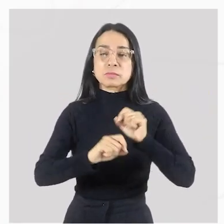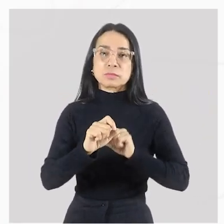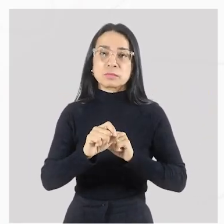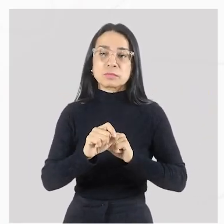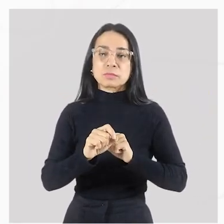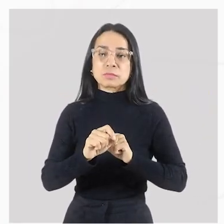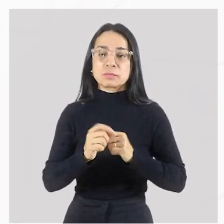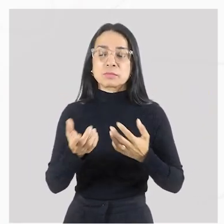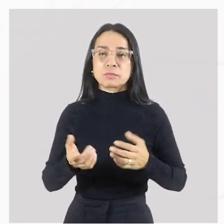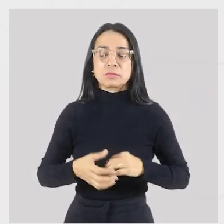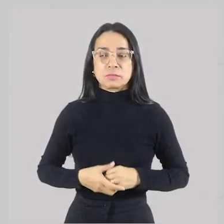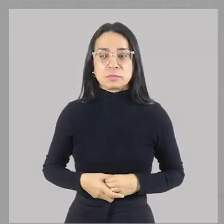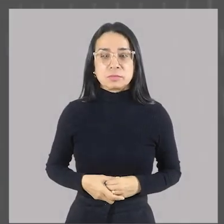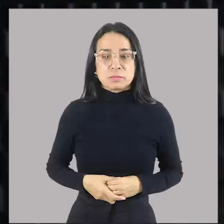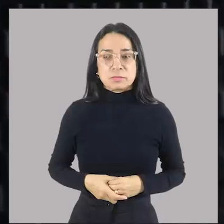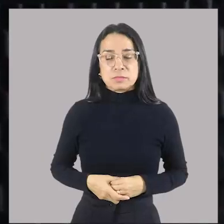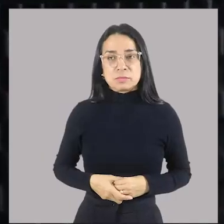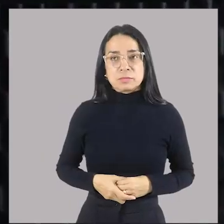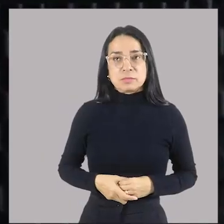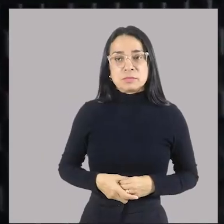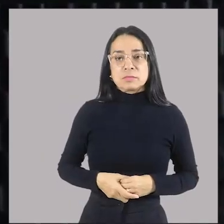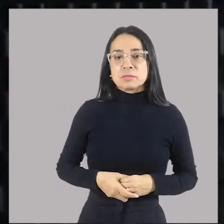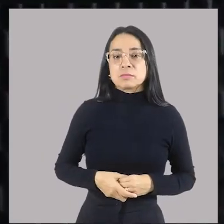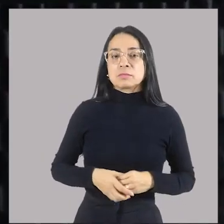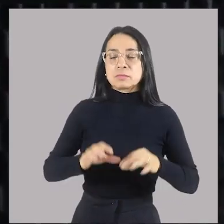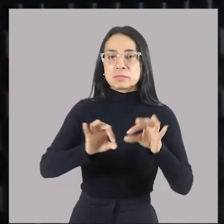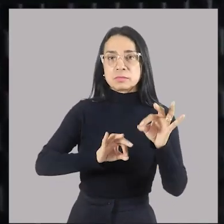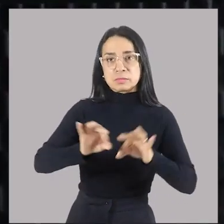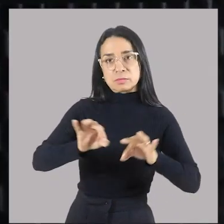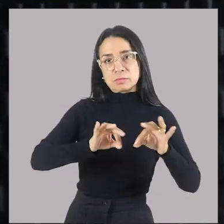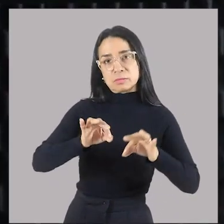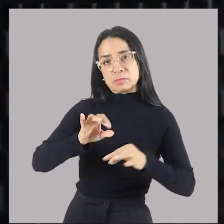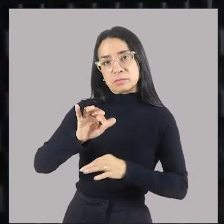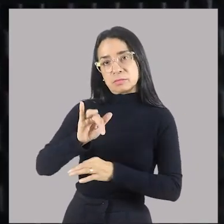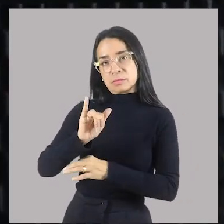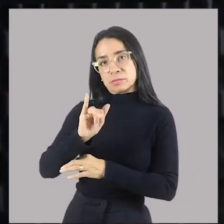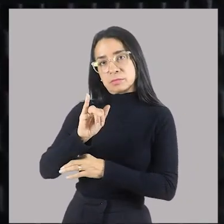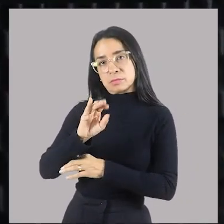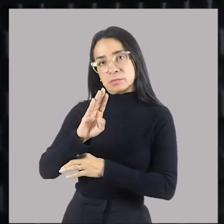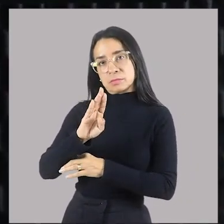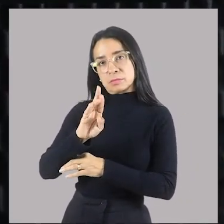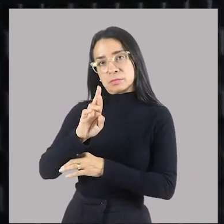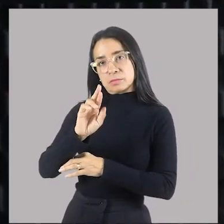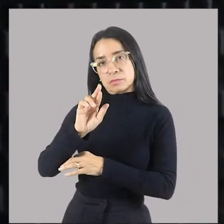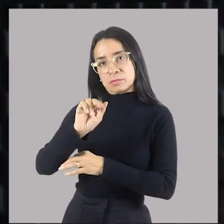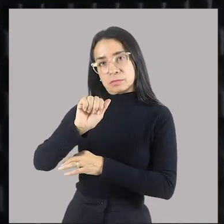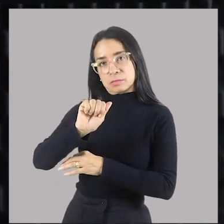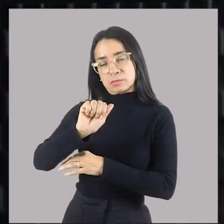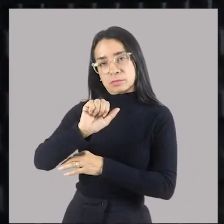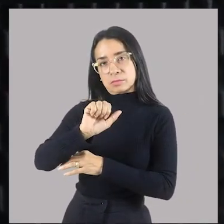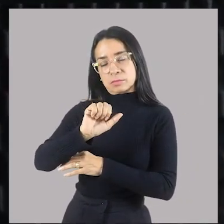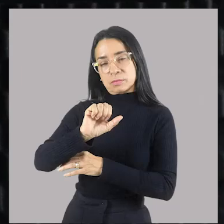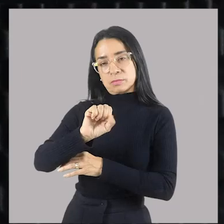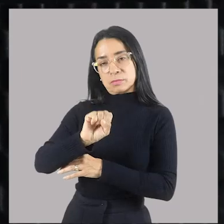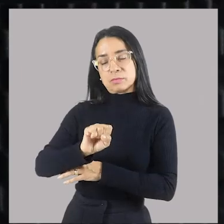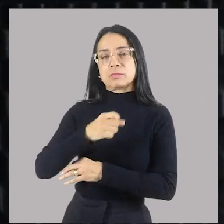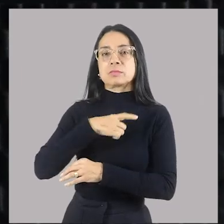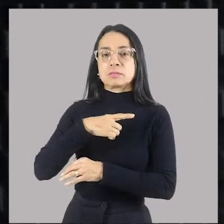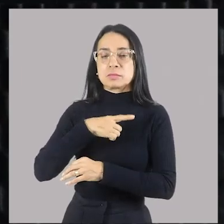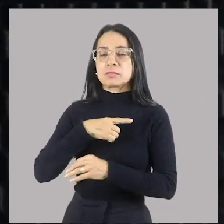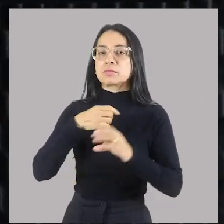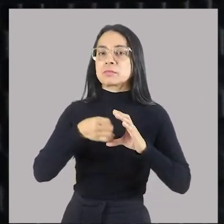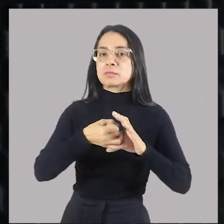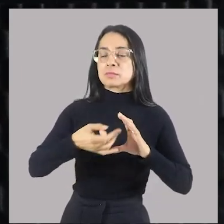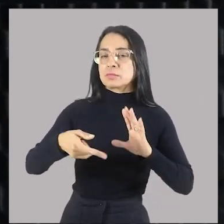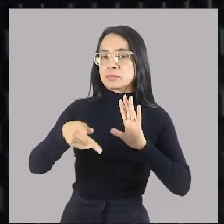musculatura, são os músculos. Esses músculos eles são formados por fibras, certo? Essas fibras elas têm uma